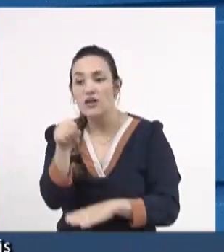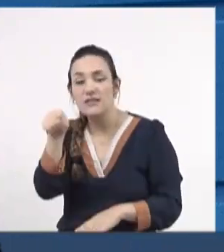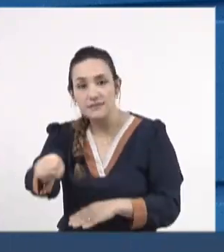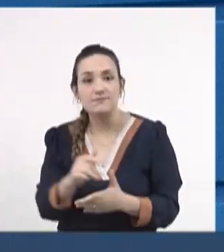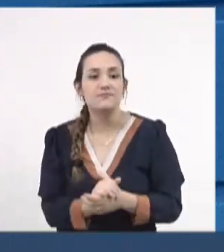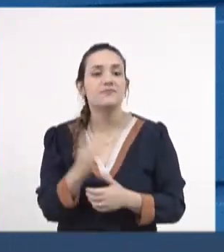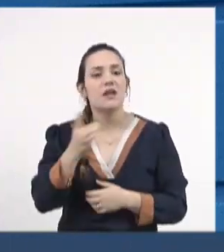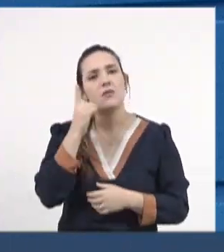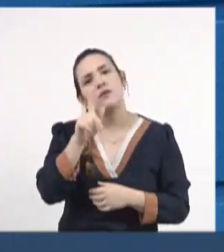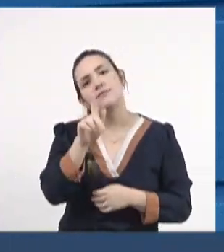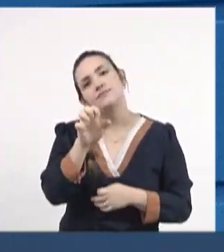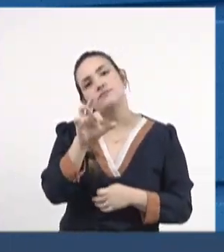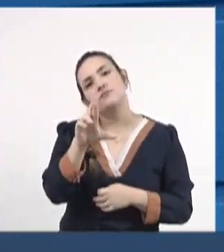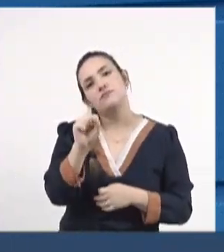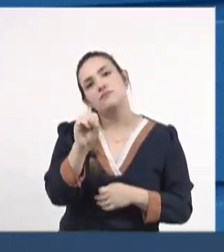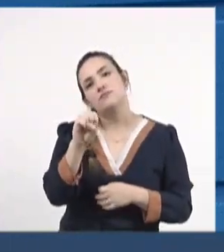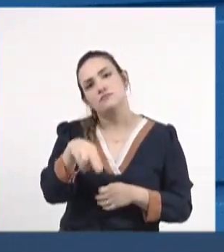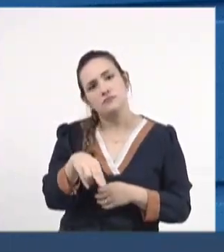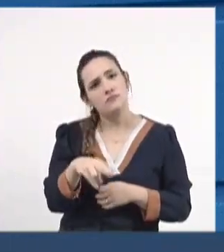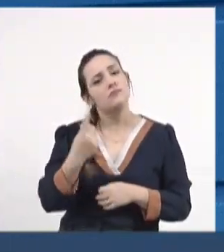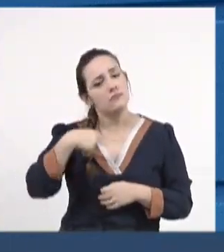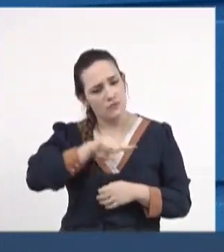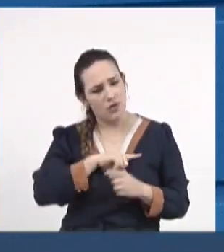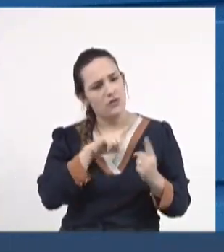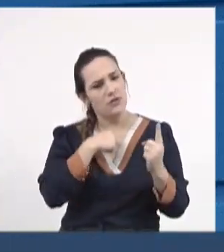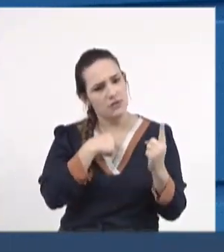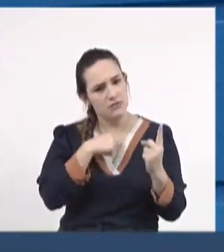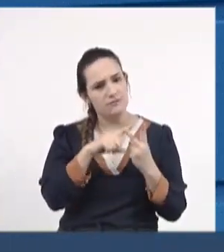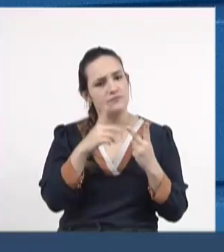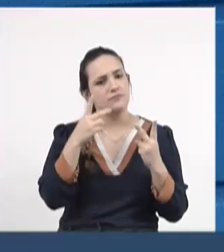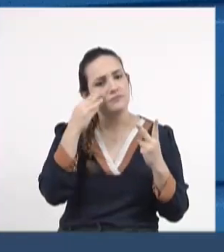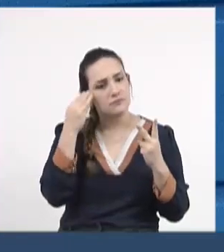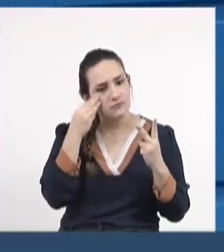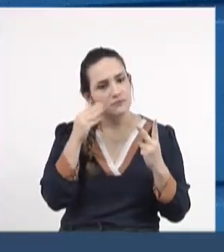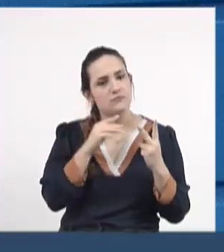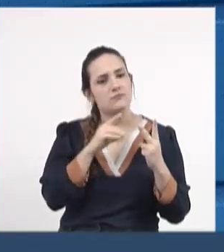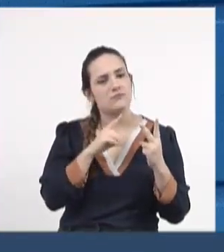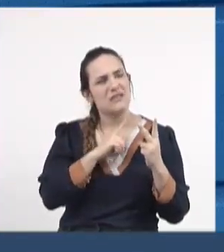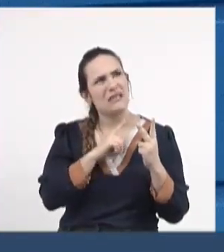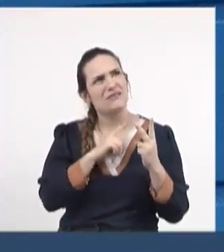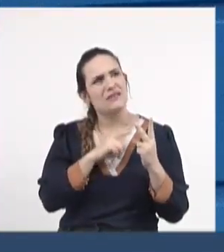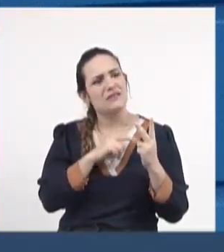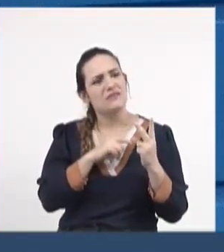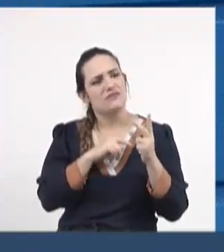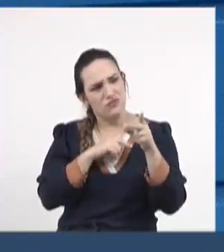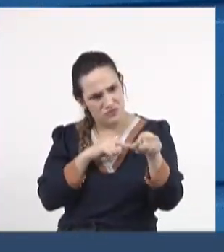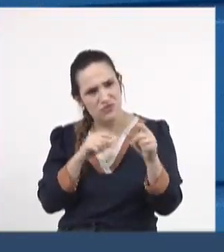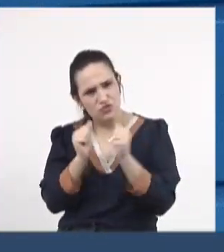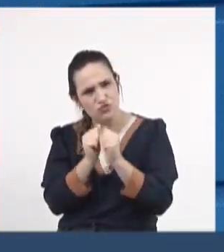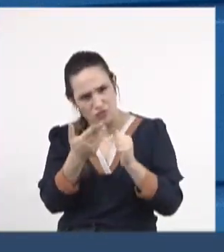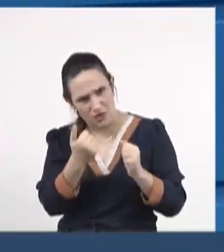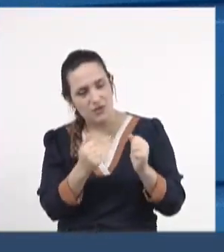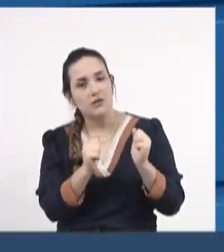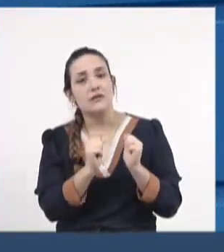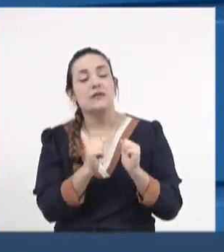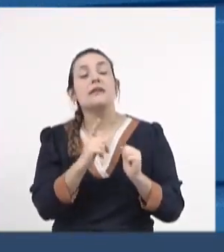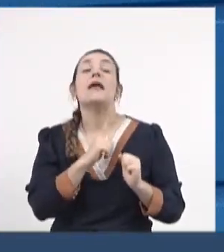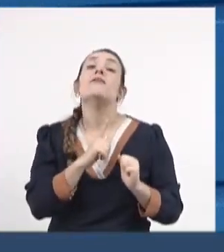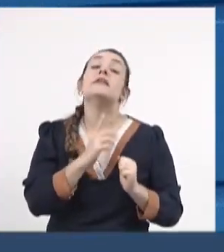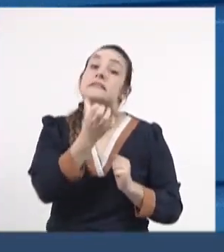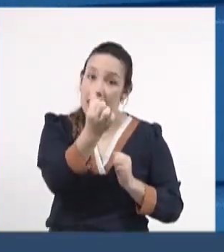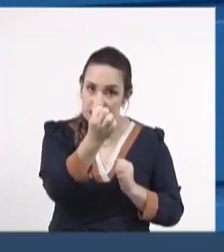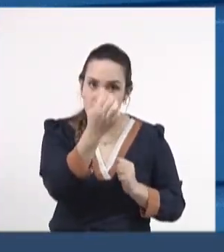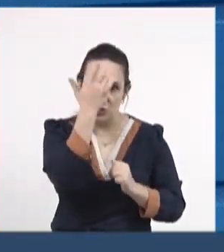deputado Gerson perguntou quais os deputados que iriam, e nós fomos. Deputada Amara, mais alguns deputados, nós fomos em 6, o senhor, nós fomos em 6 deputados